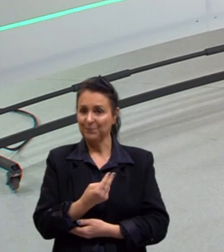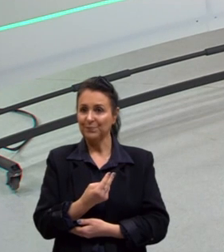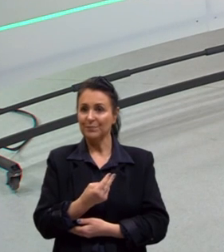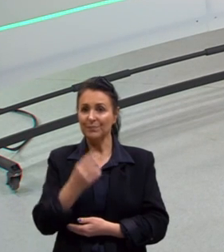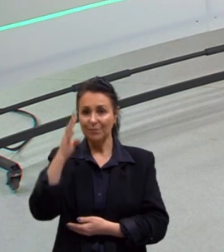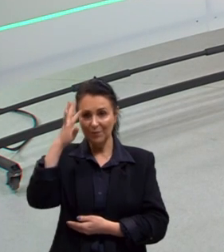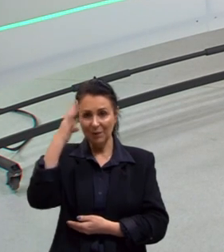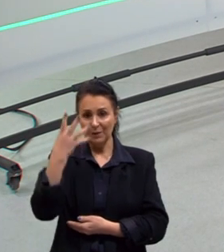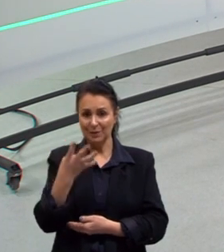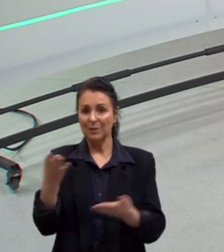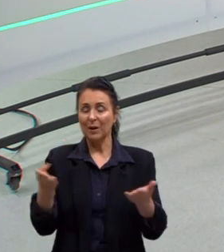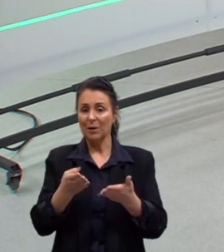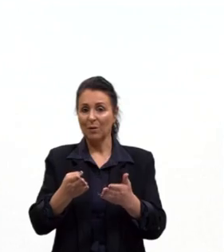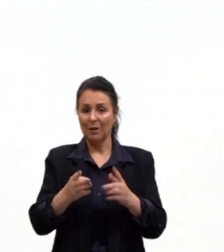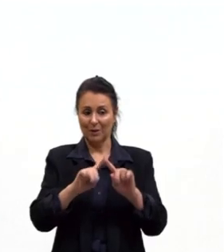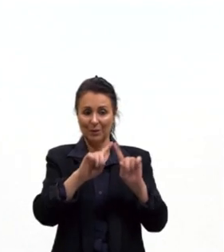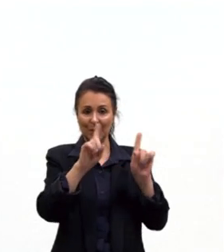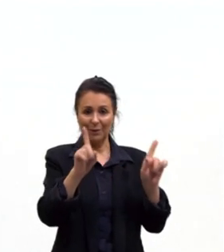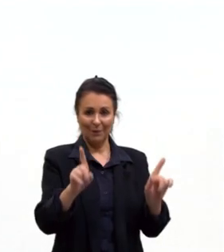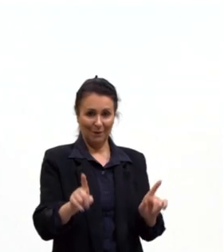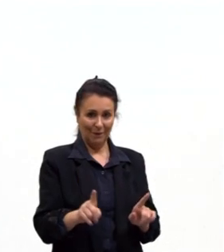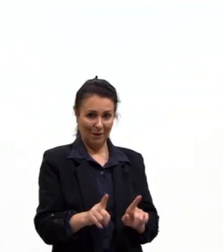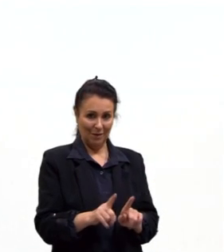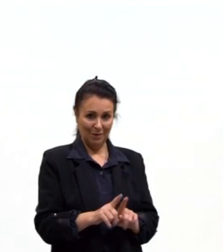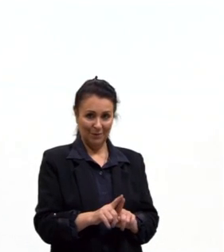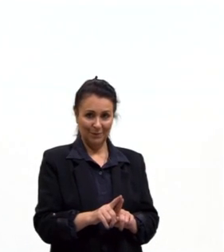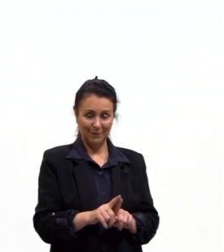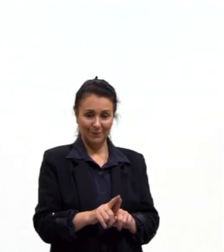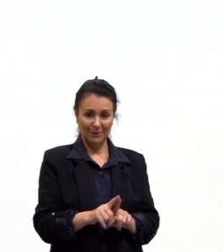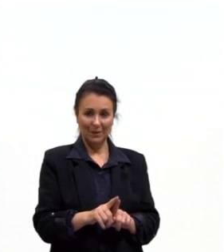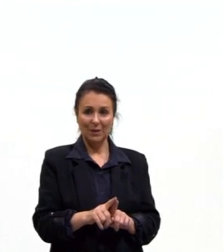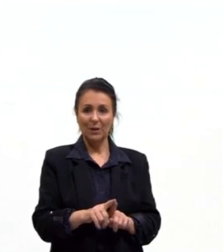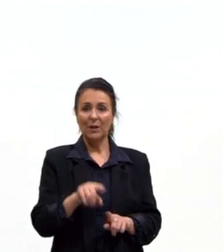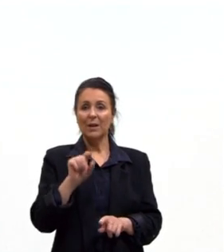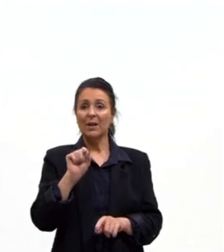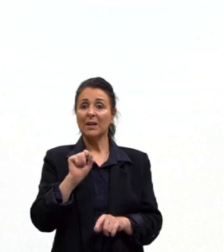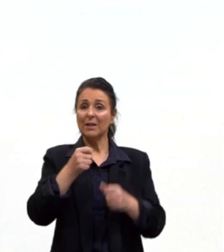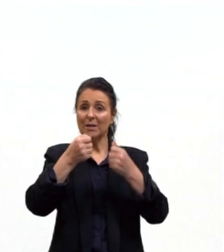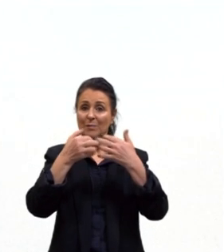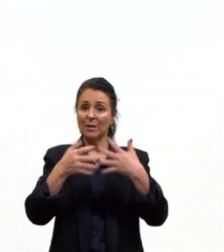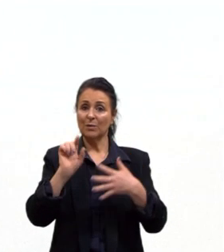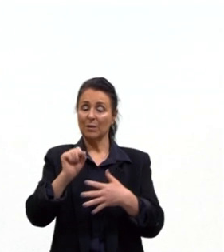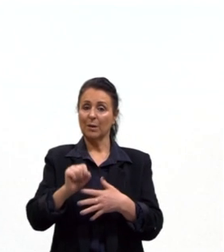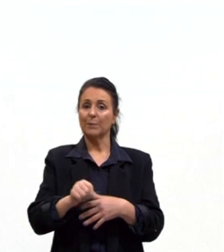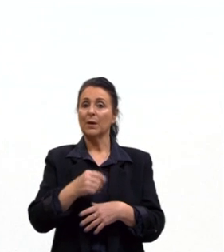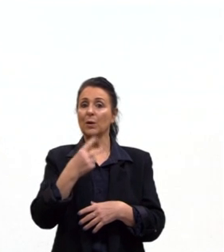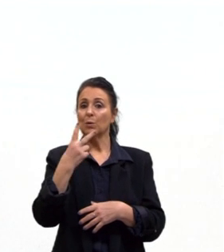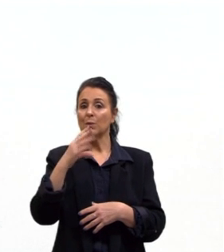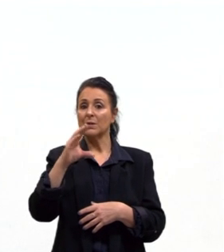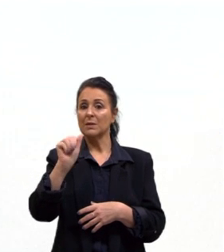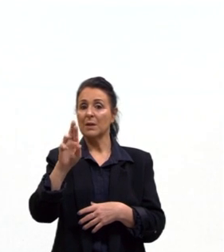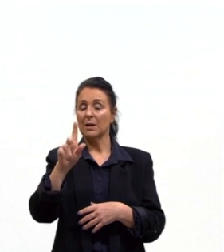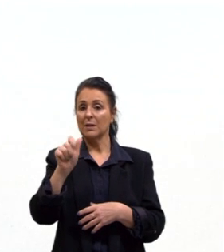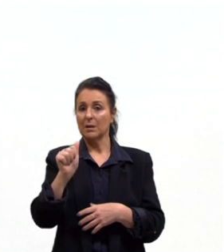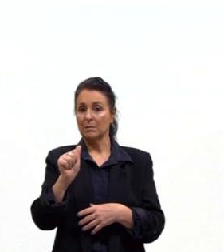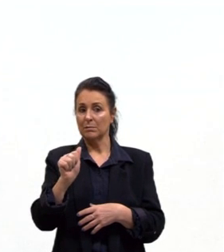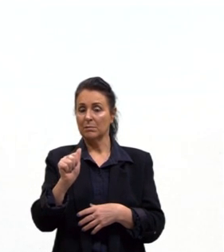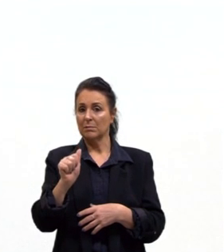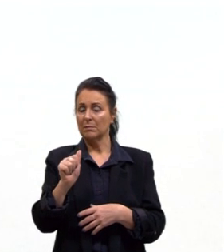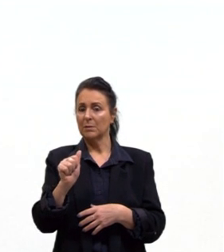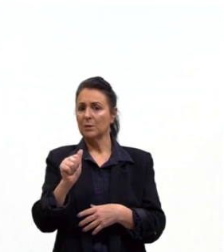gente vai resolver aqui no quadro essa questão tá então o que que tá falando ali né duas cargas pontuais